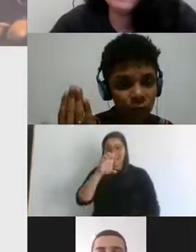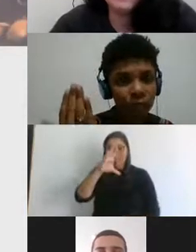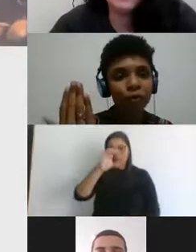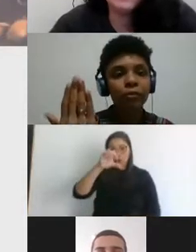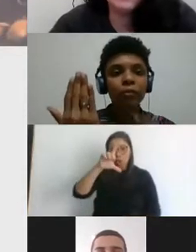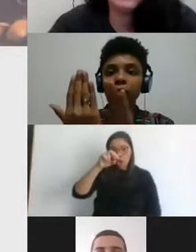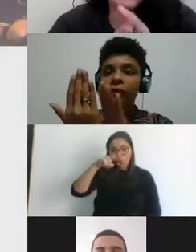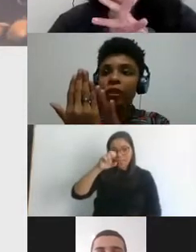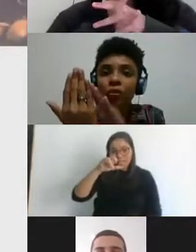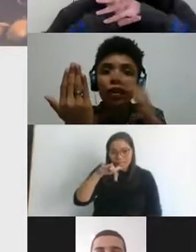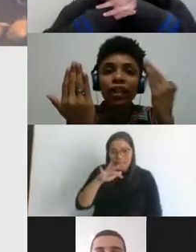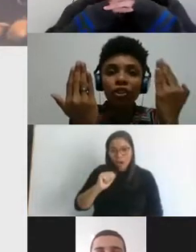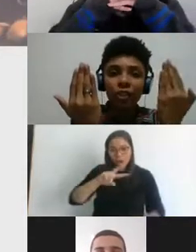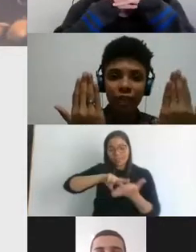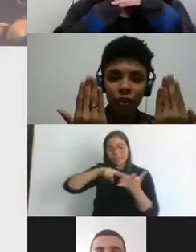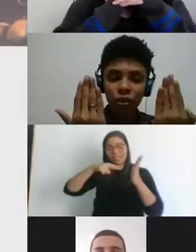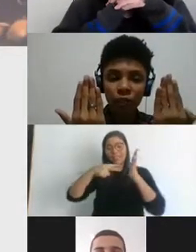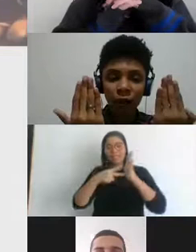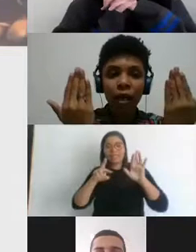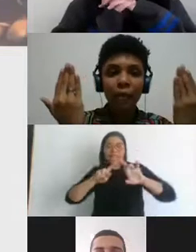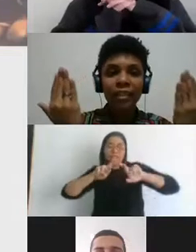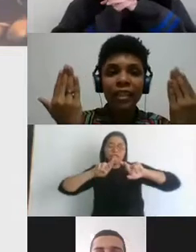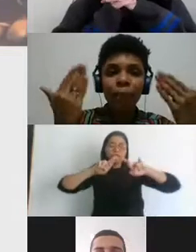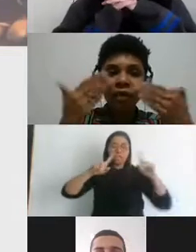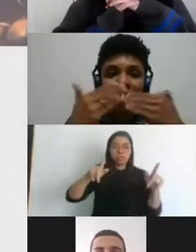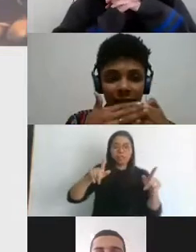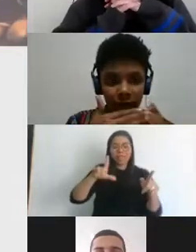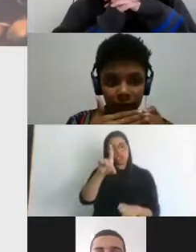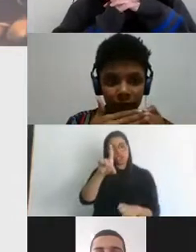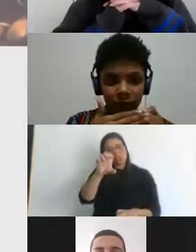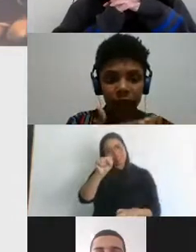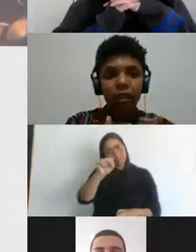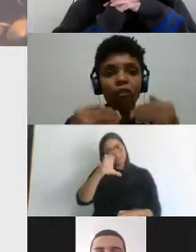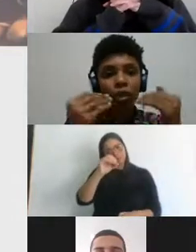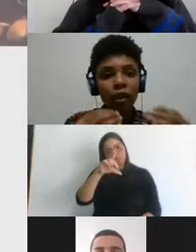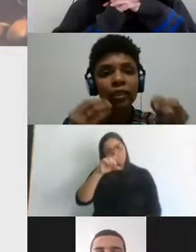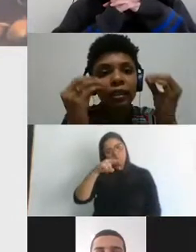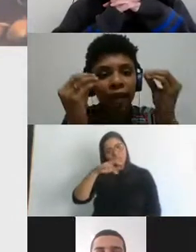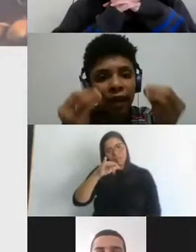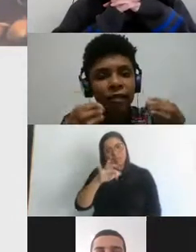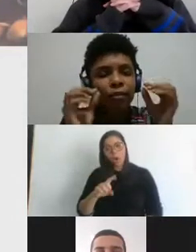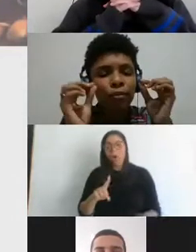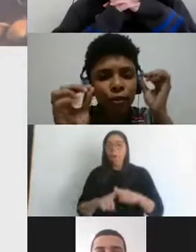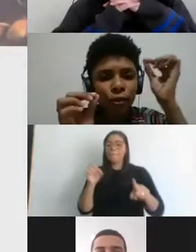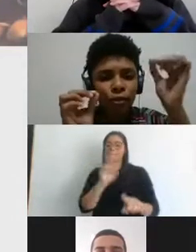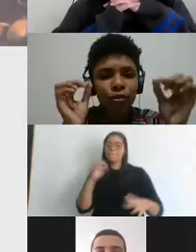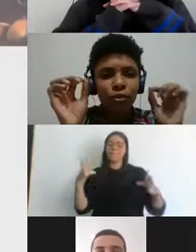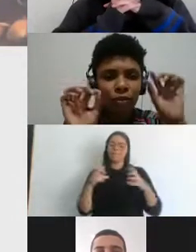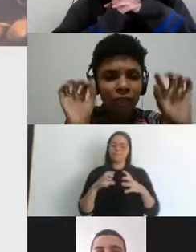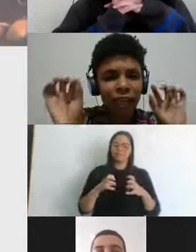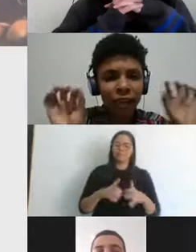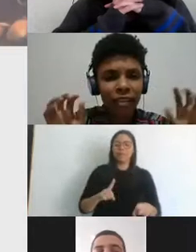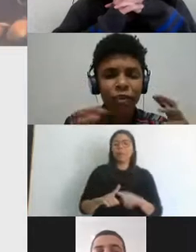conceito diferente de 10 Colonial mas que não briga só que traz algumas